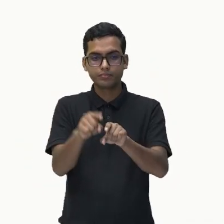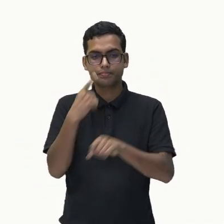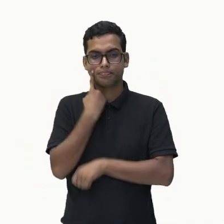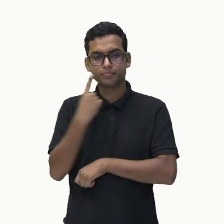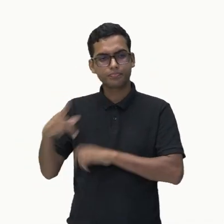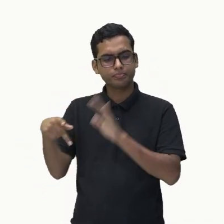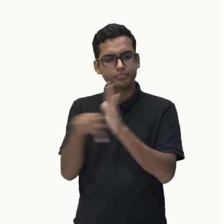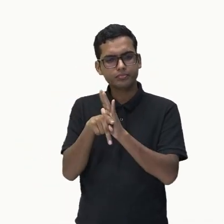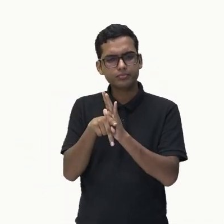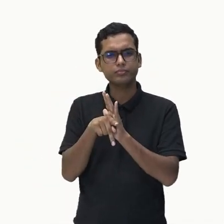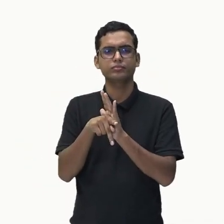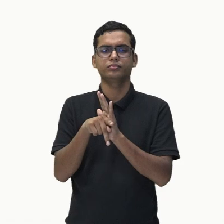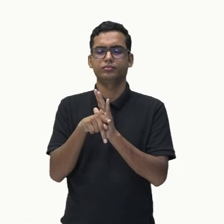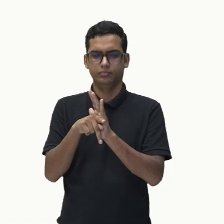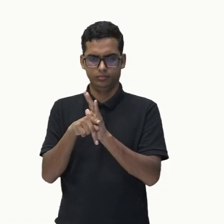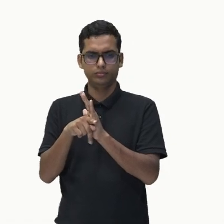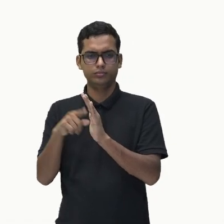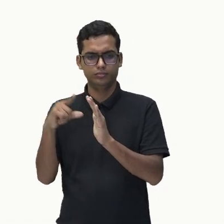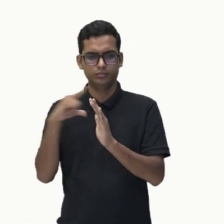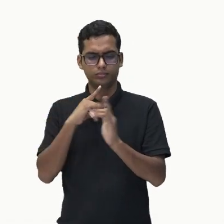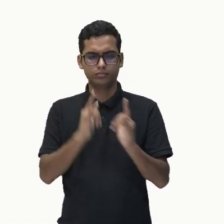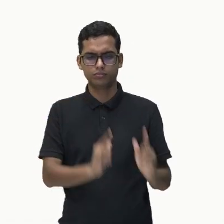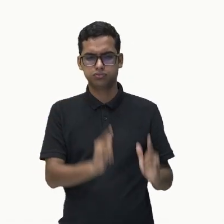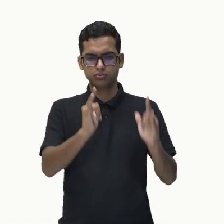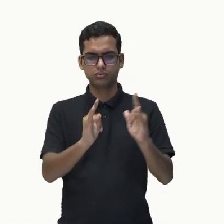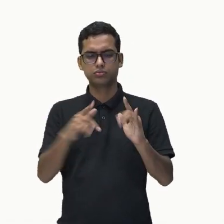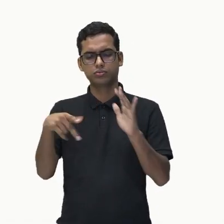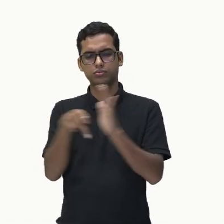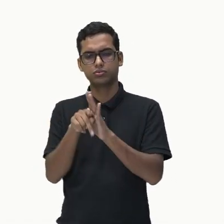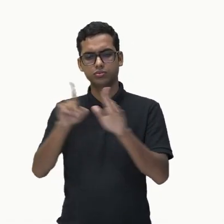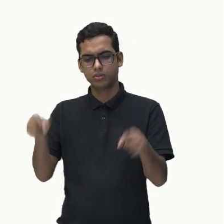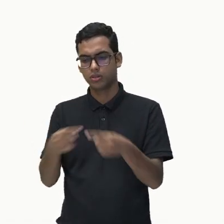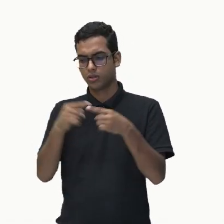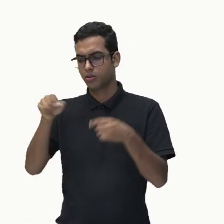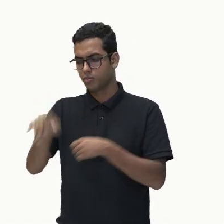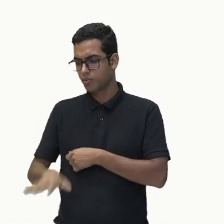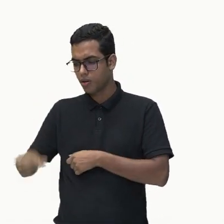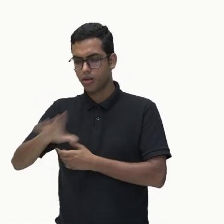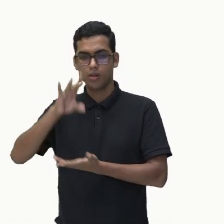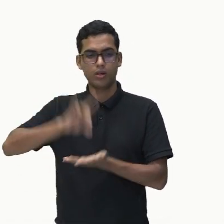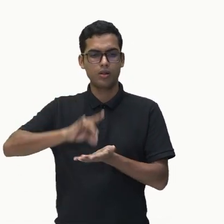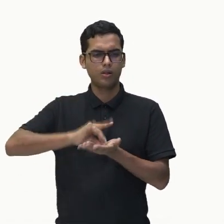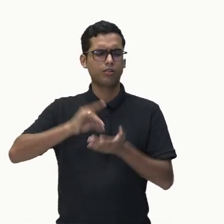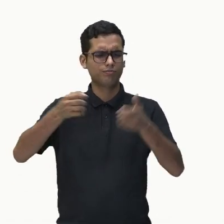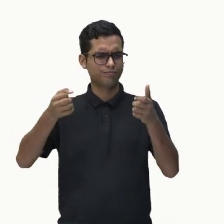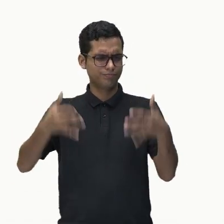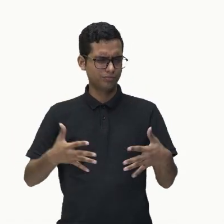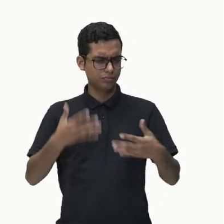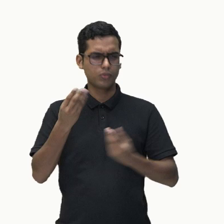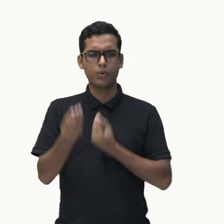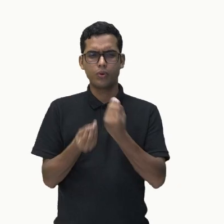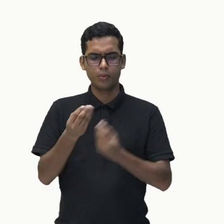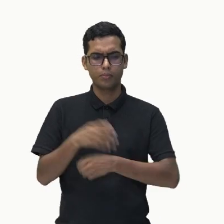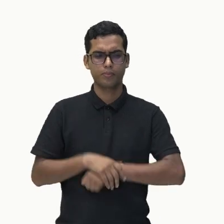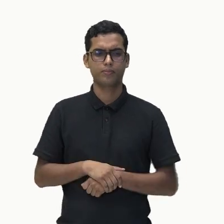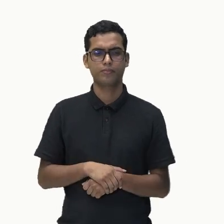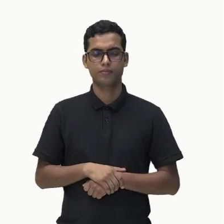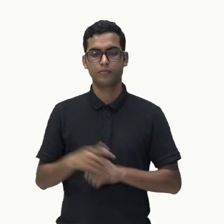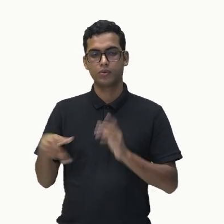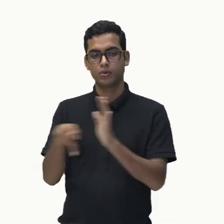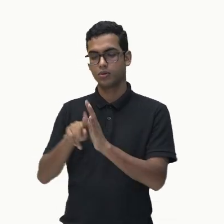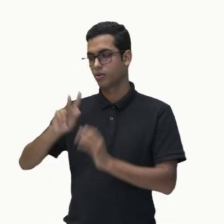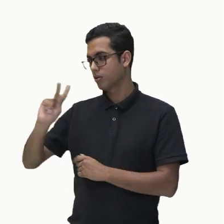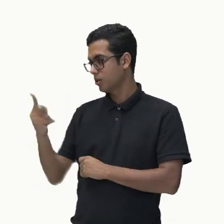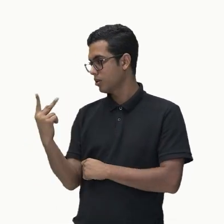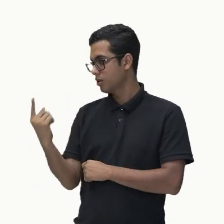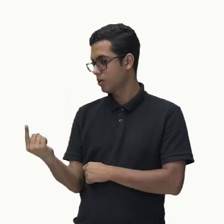são inversamente proporcionais às áreas. Tá certo, pessoal? Olha só, por quê? O deslocamento é o H. O que a gente escreveu